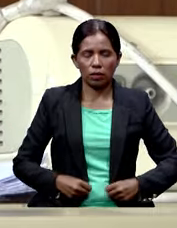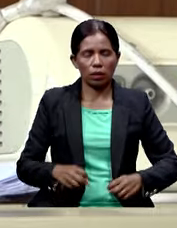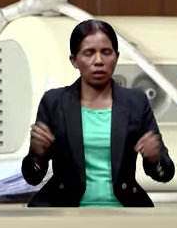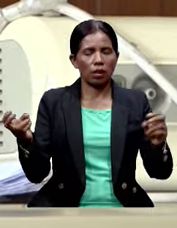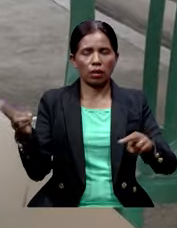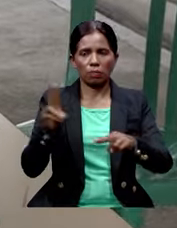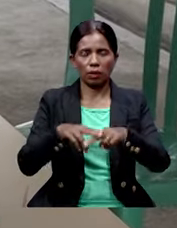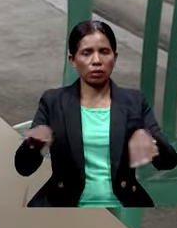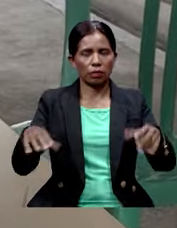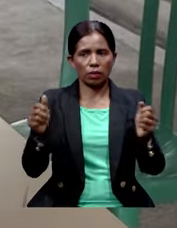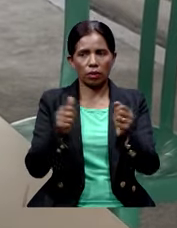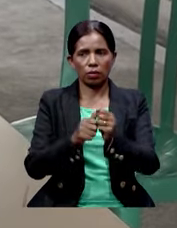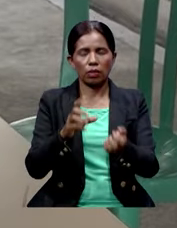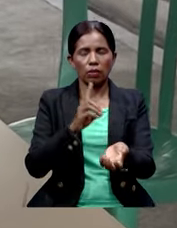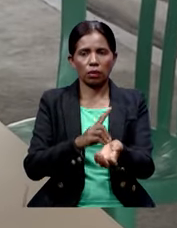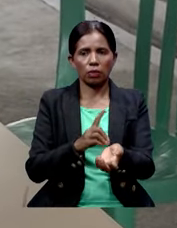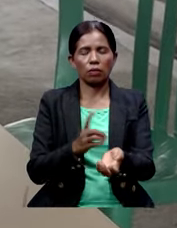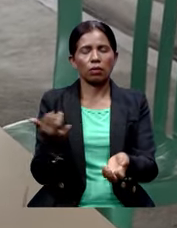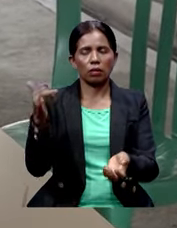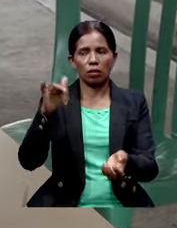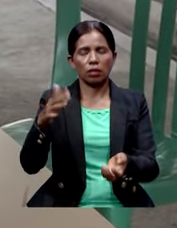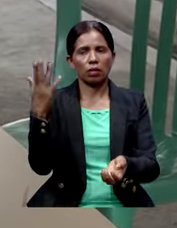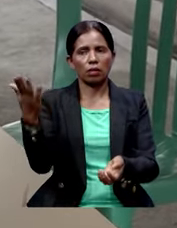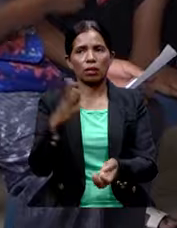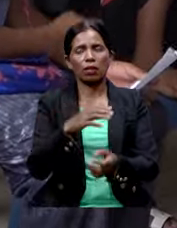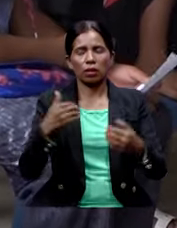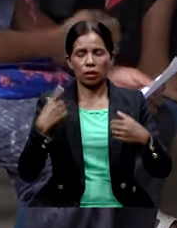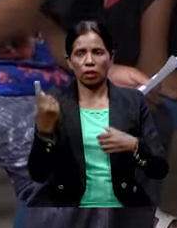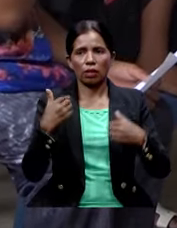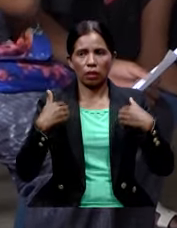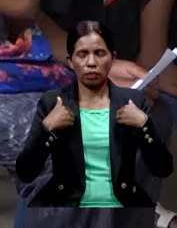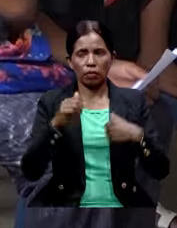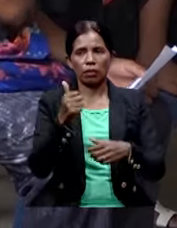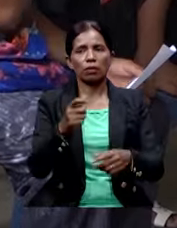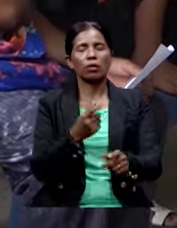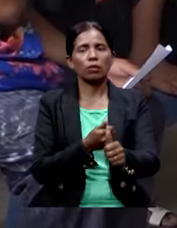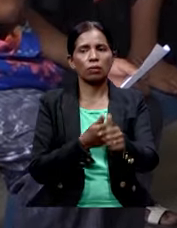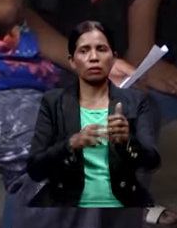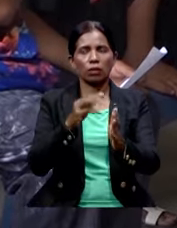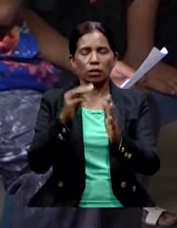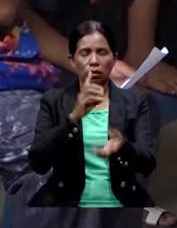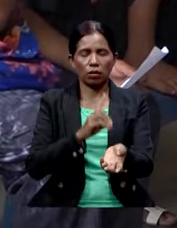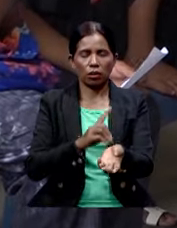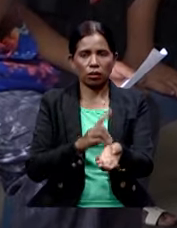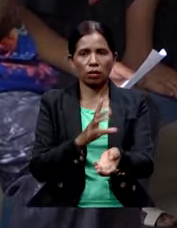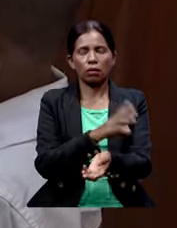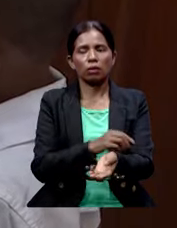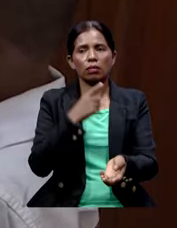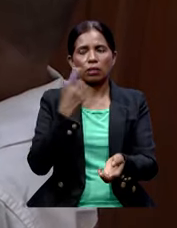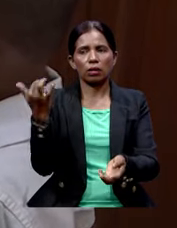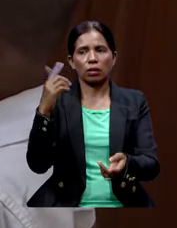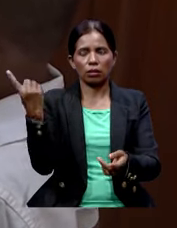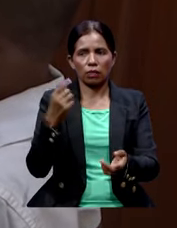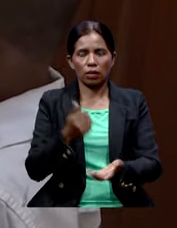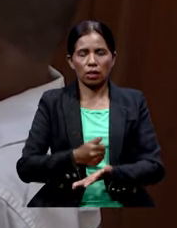estende contrato pessoal saúde ia posto maloar hela de sanulo. Mas que no neto ir médico geral Verônica Barreto sirana fatin